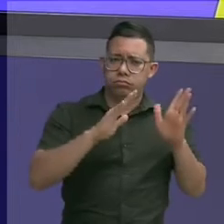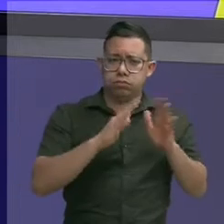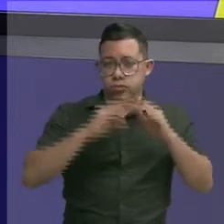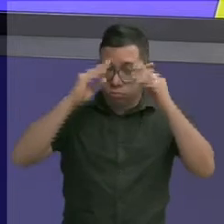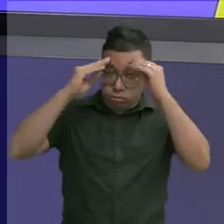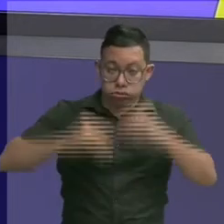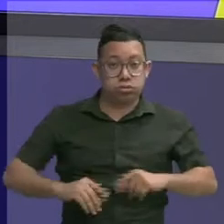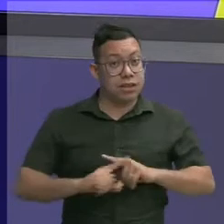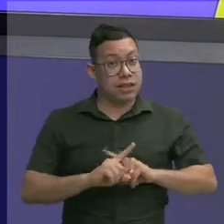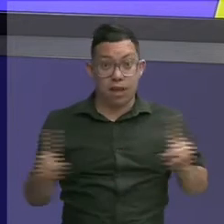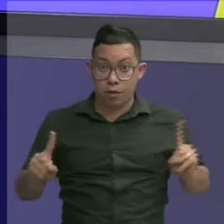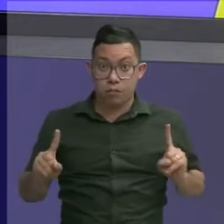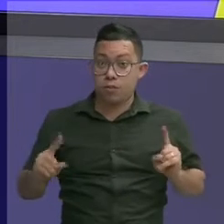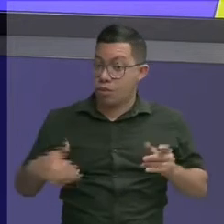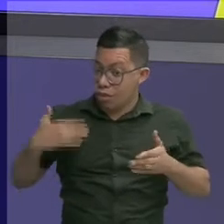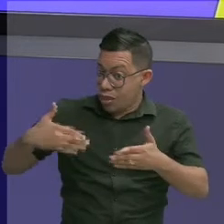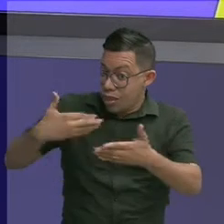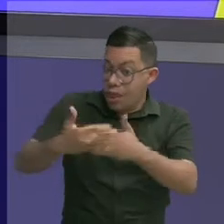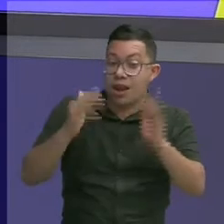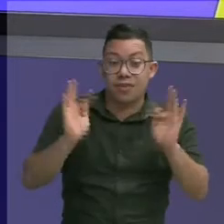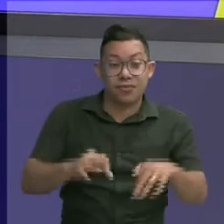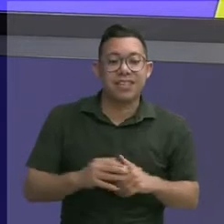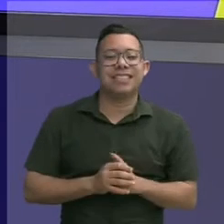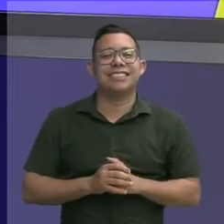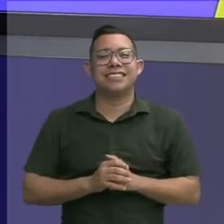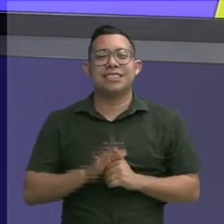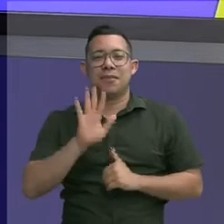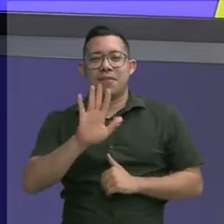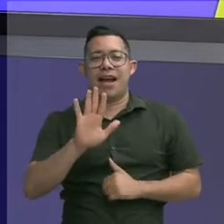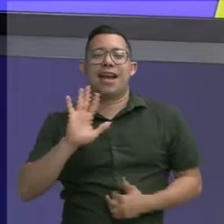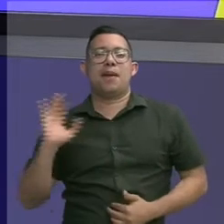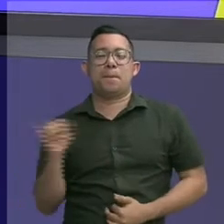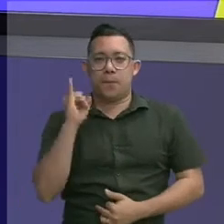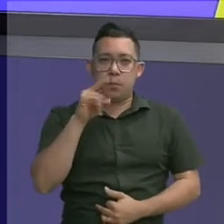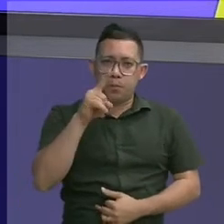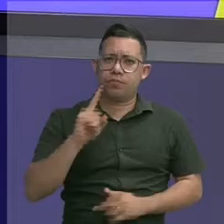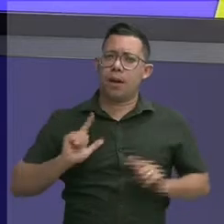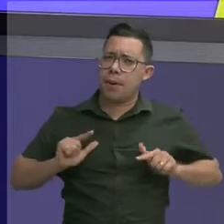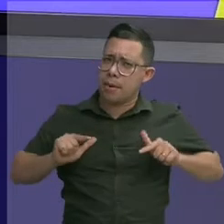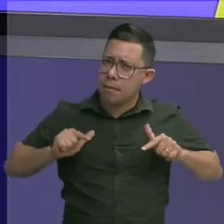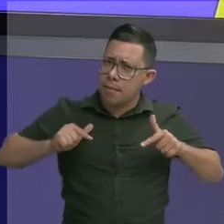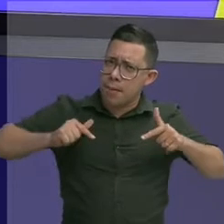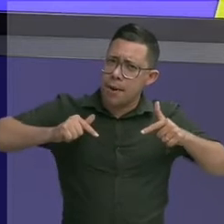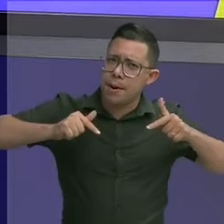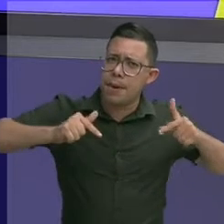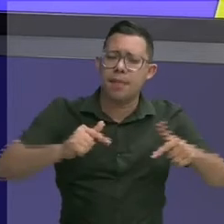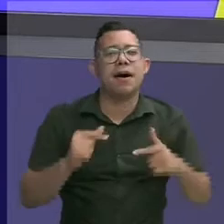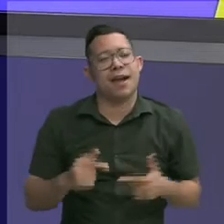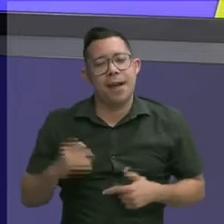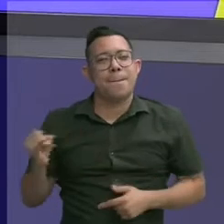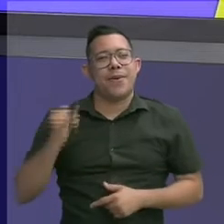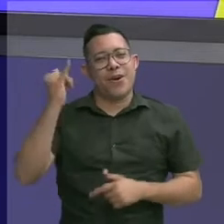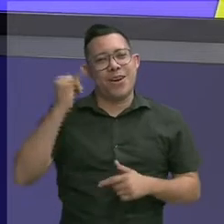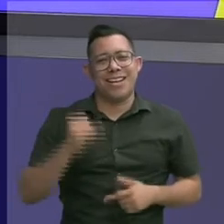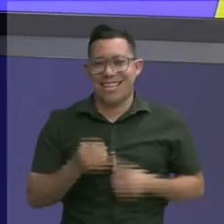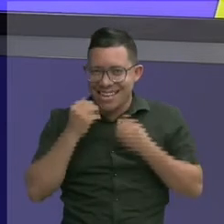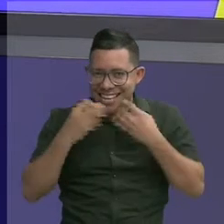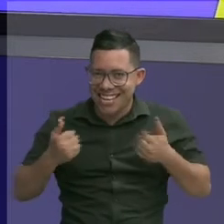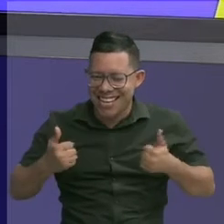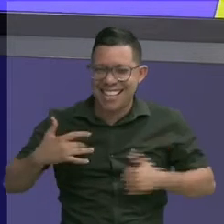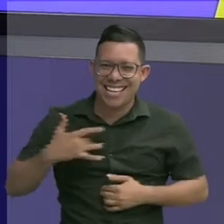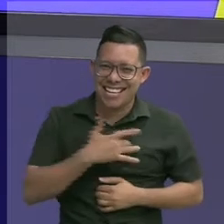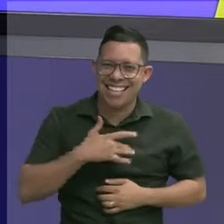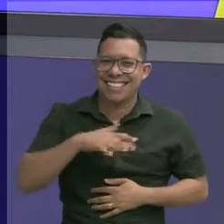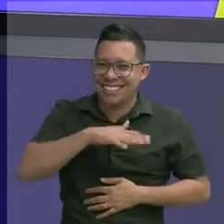não desanimar e a gente está caminhando para a reta final e o seu esforço a sua dedicação agora é mais necessária tá bom